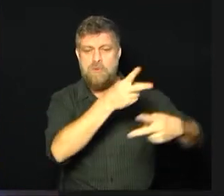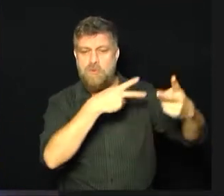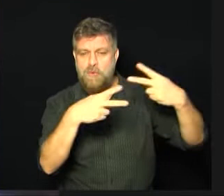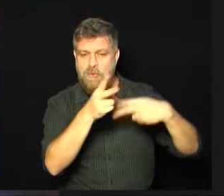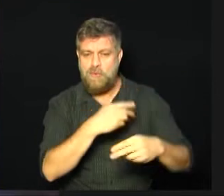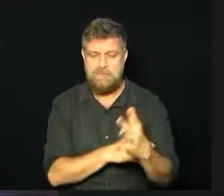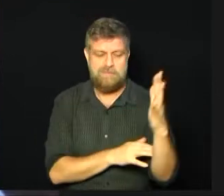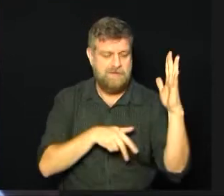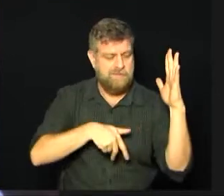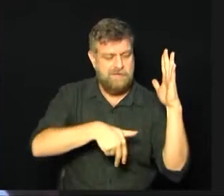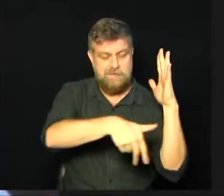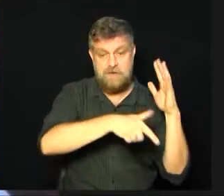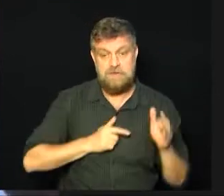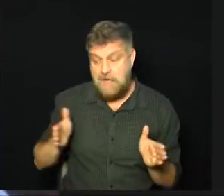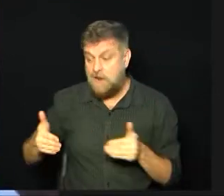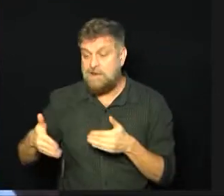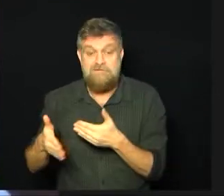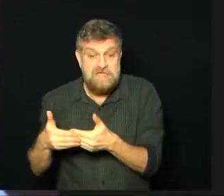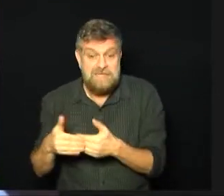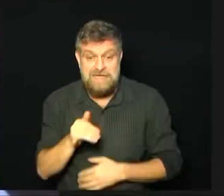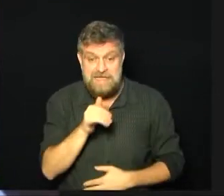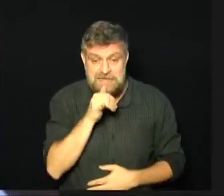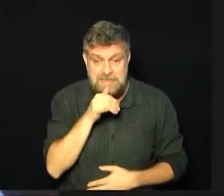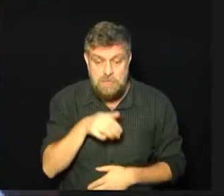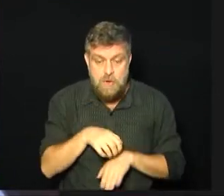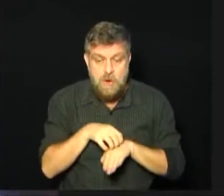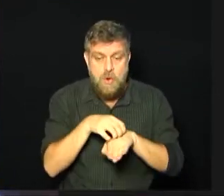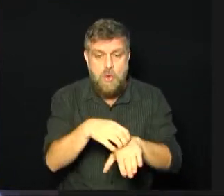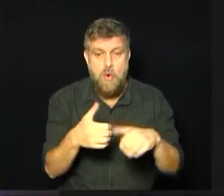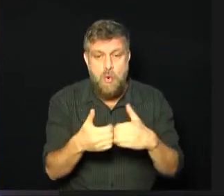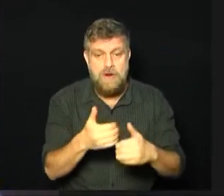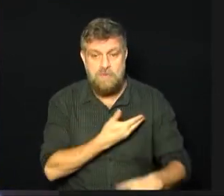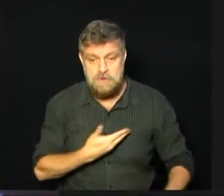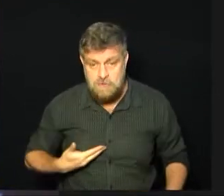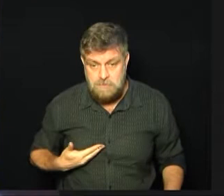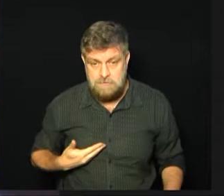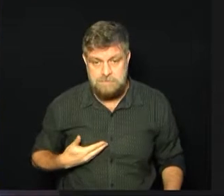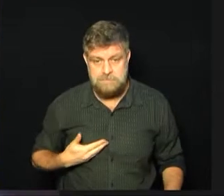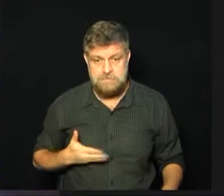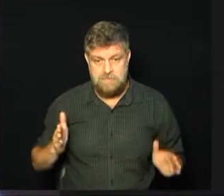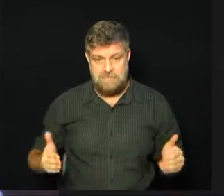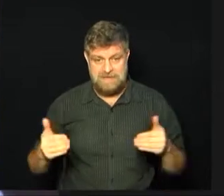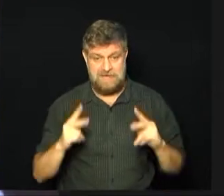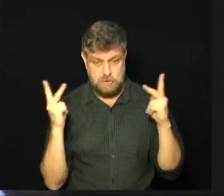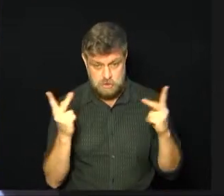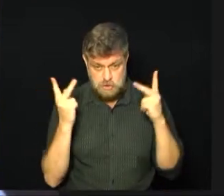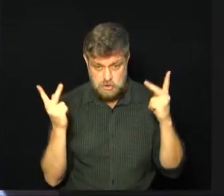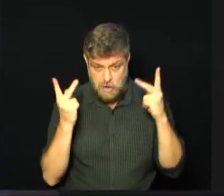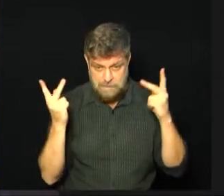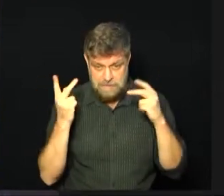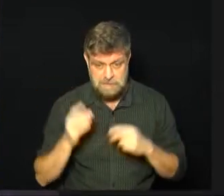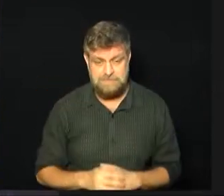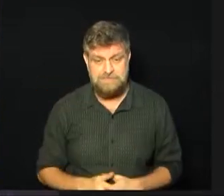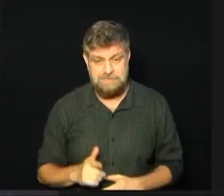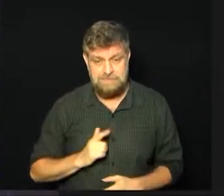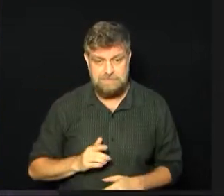Acreditamos que em transporte público, em situações de, por exemplo, shoppings, né, que agora, com a